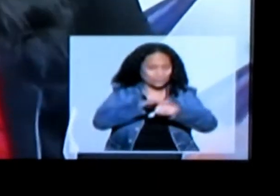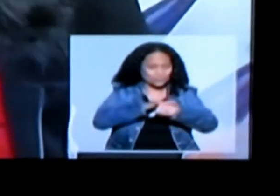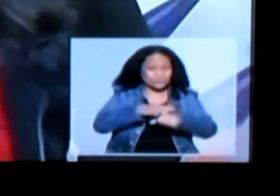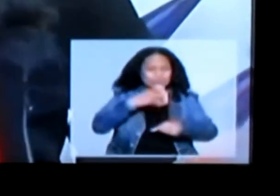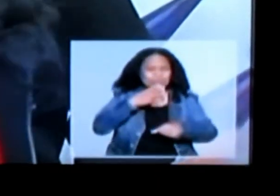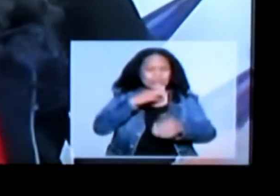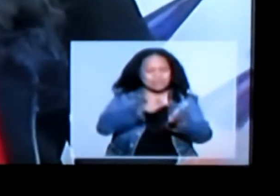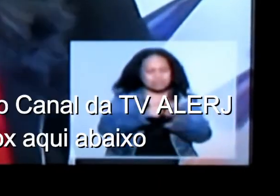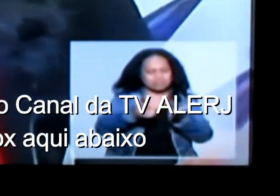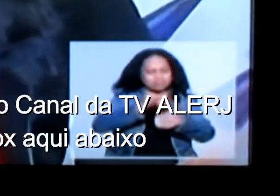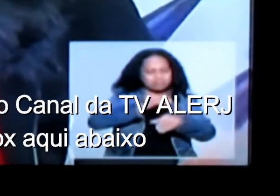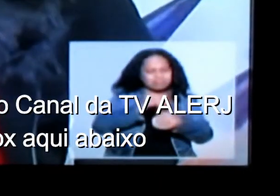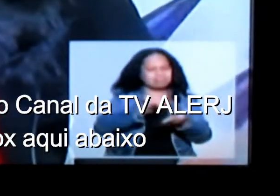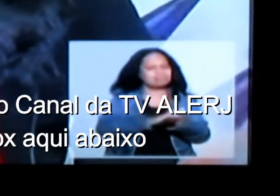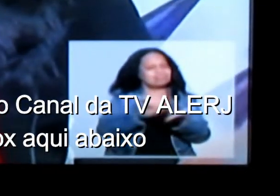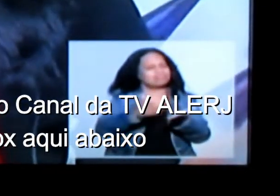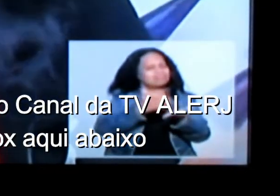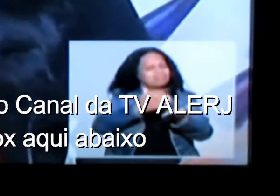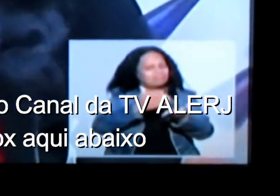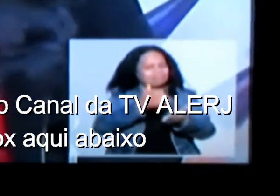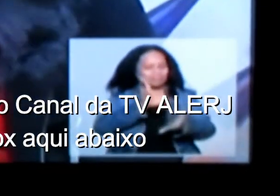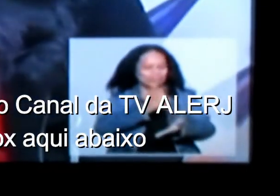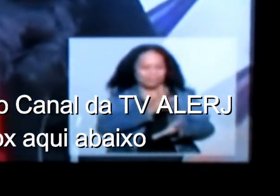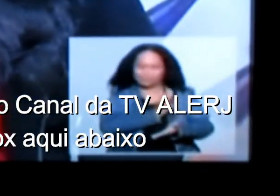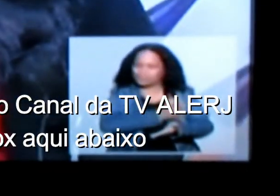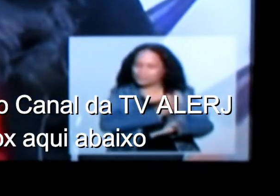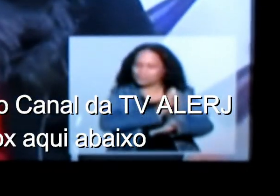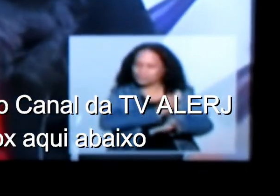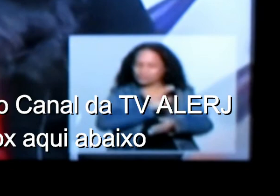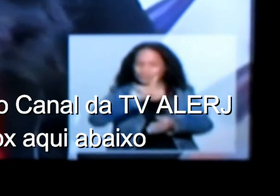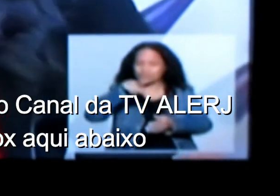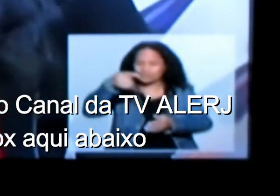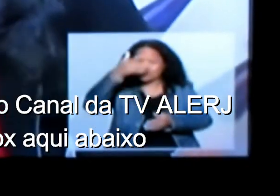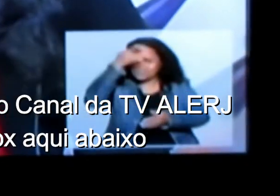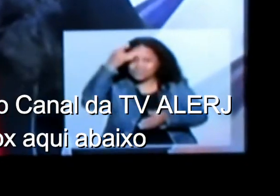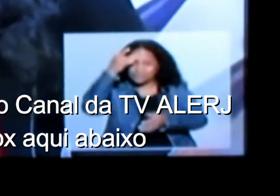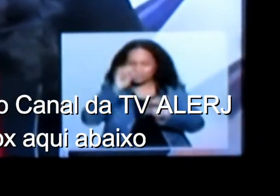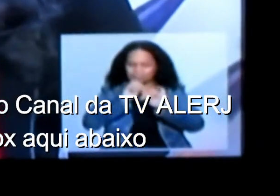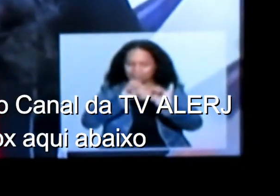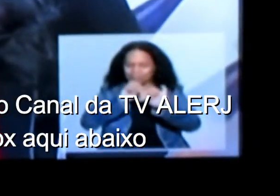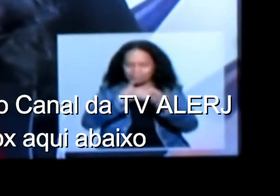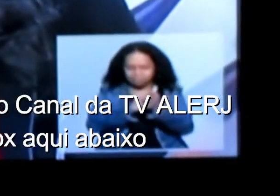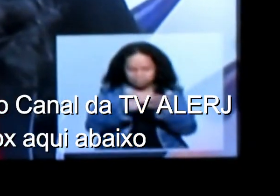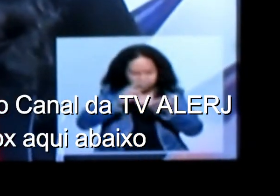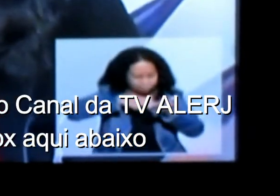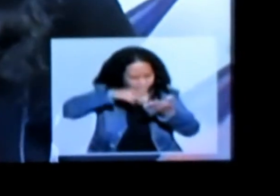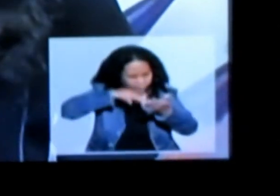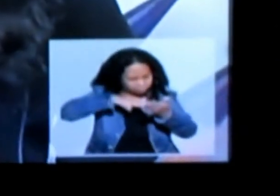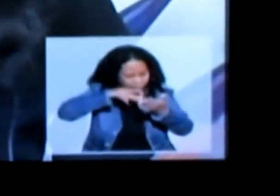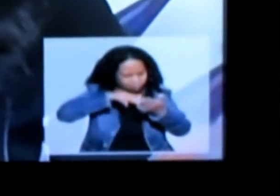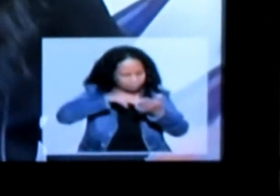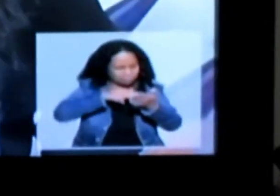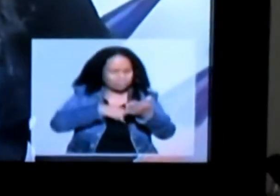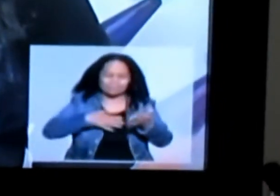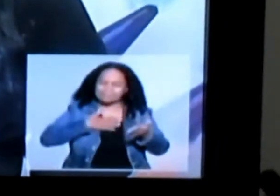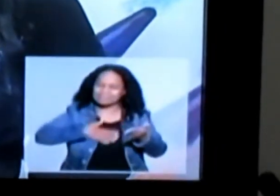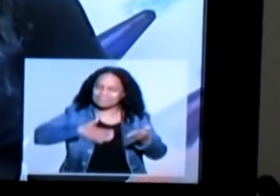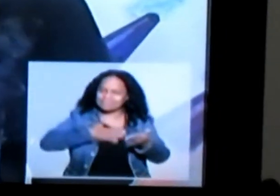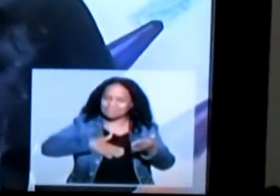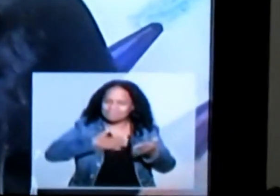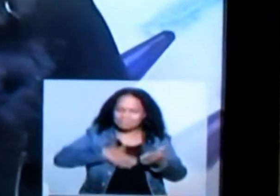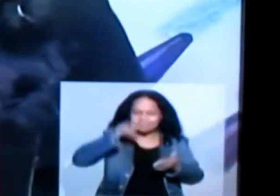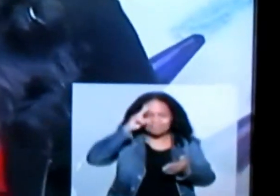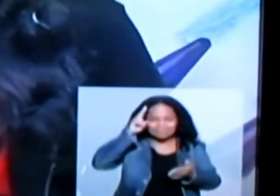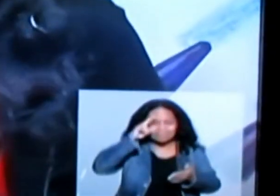com duas booktubers que já conquistaram o coração de milhares de seguidores. Elas dão dicas quentíssimas de leitura, encantam com suas